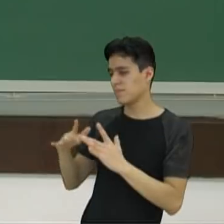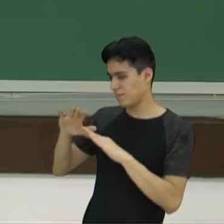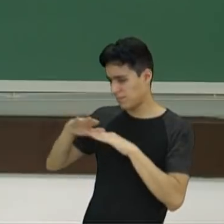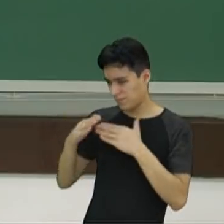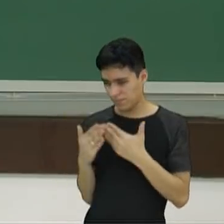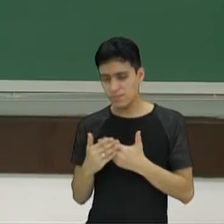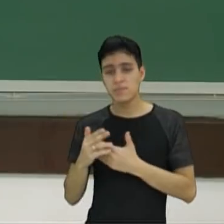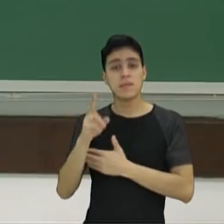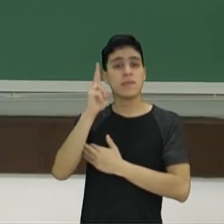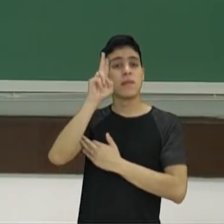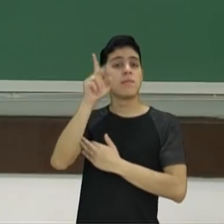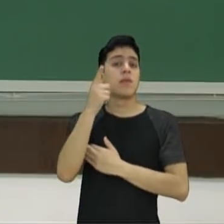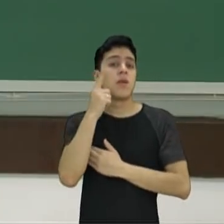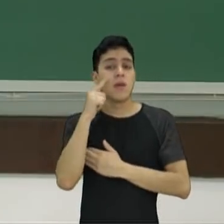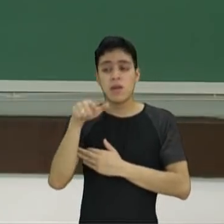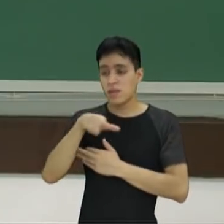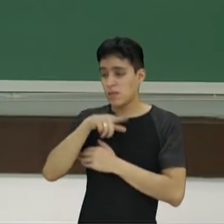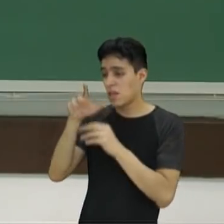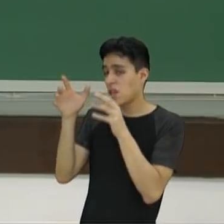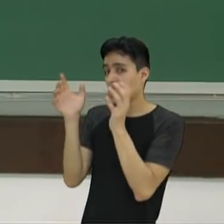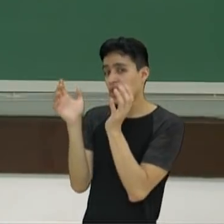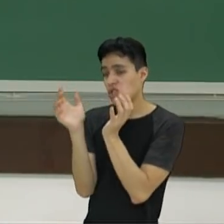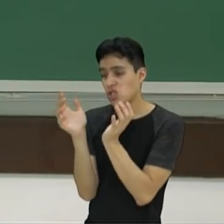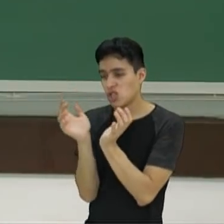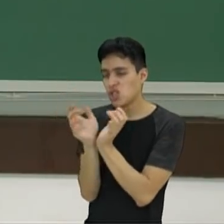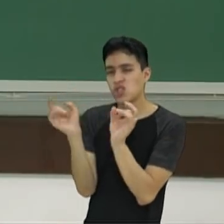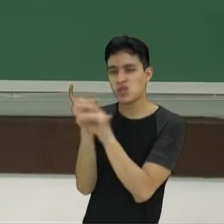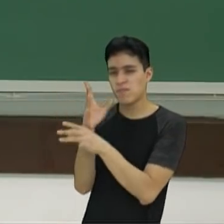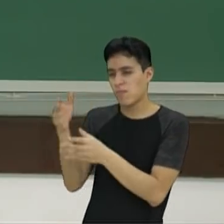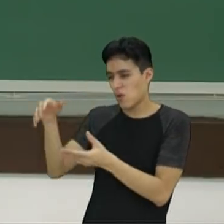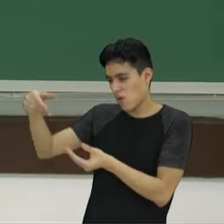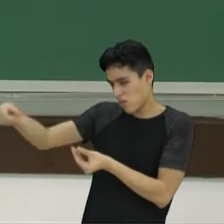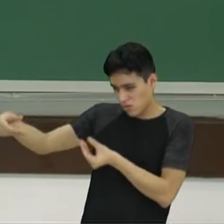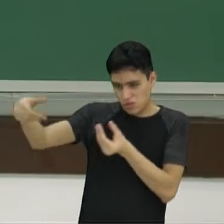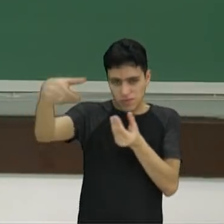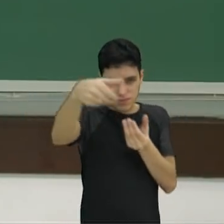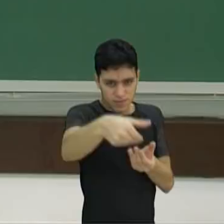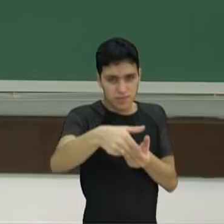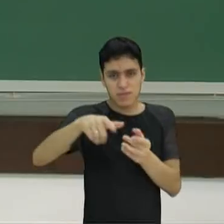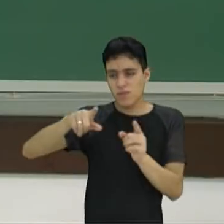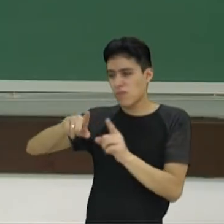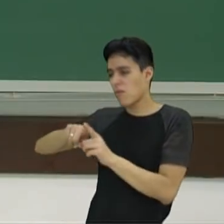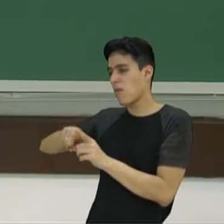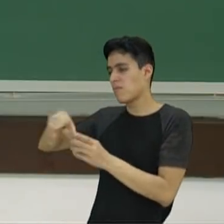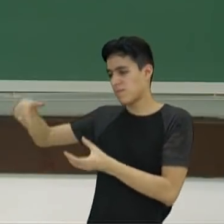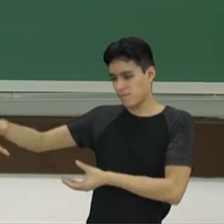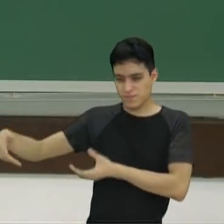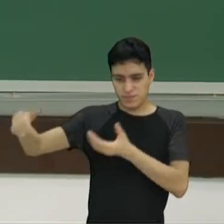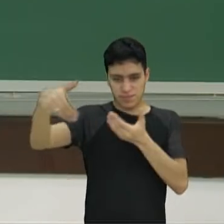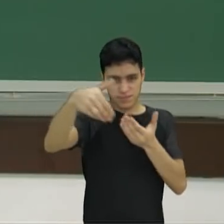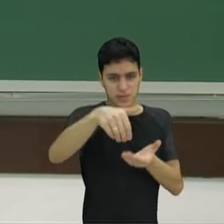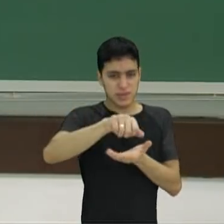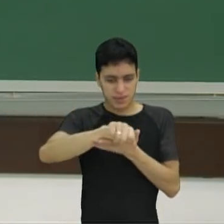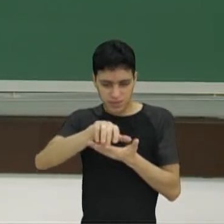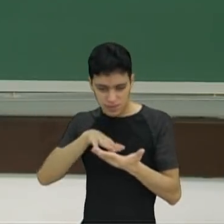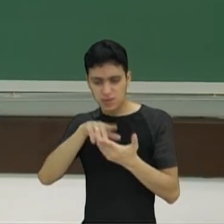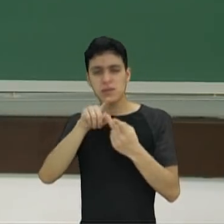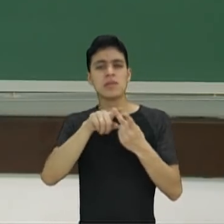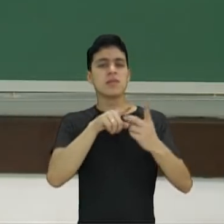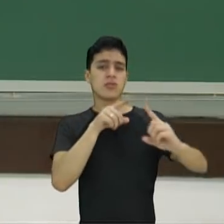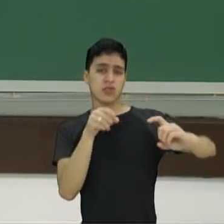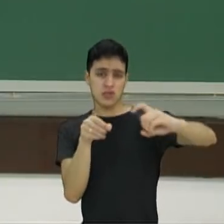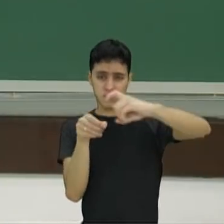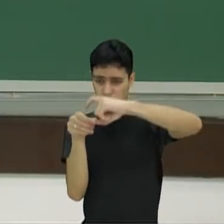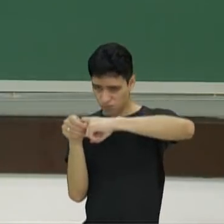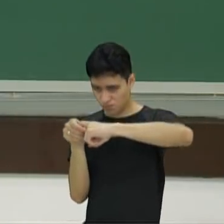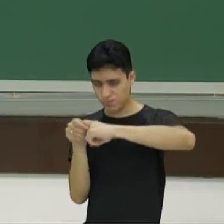colégio. Lembrando, tem os kits, tem a programação da sua escola para retirada dos kits de atividades e também para